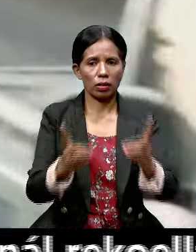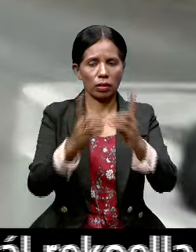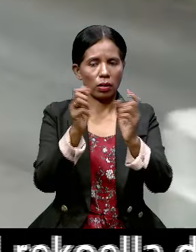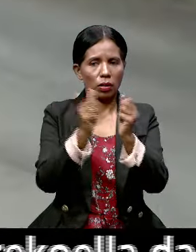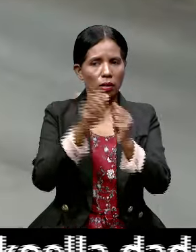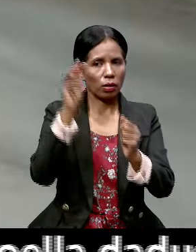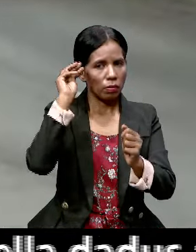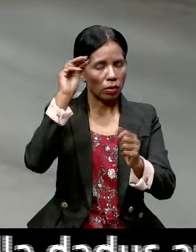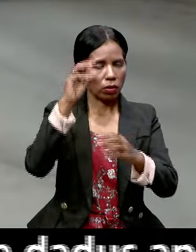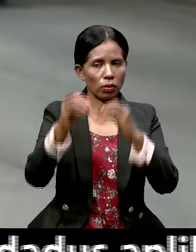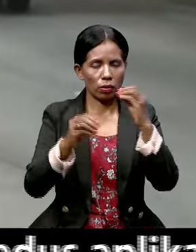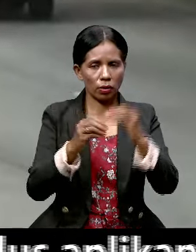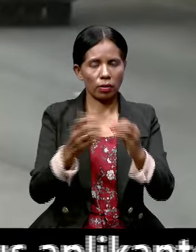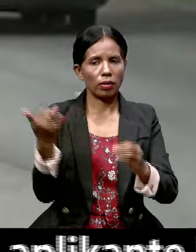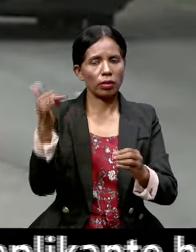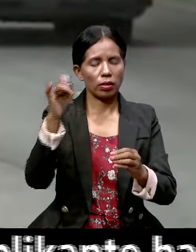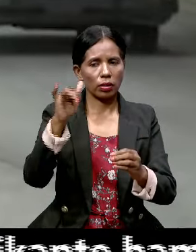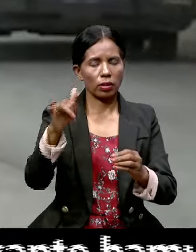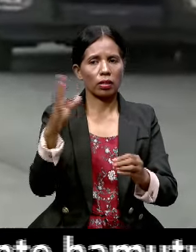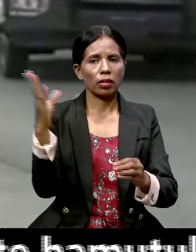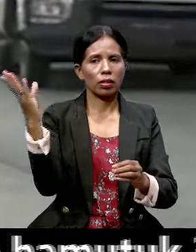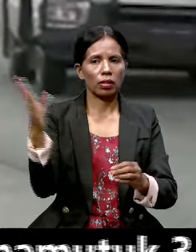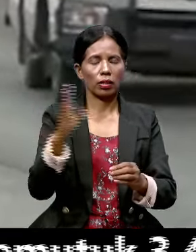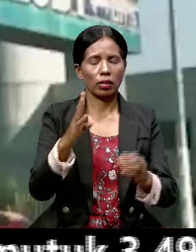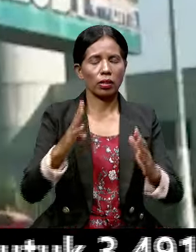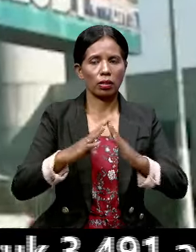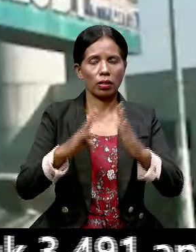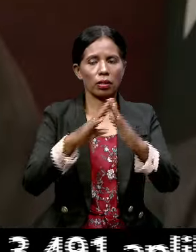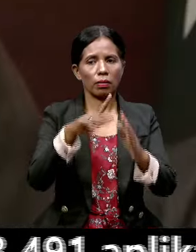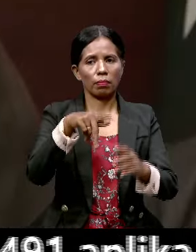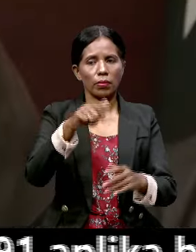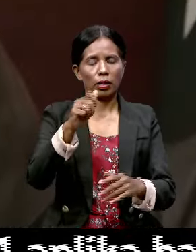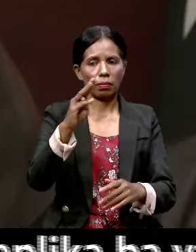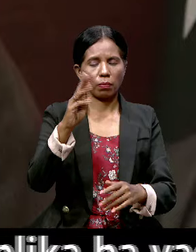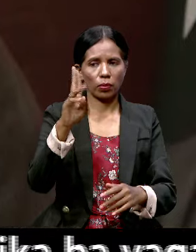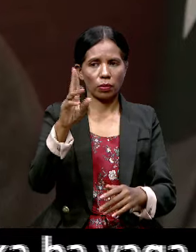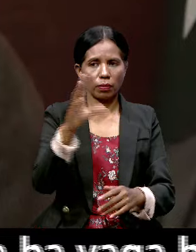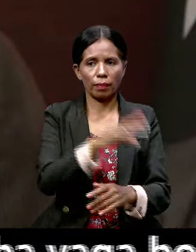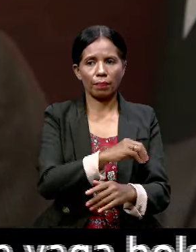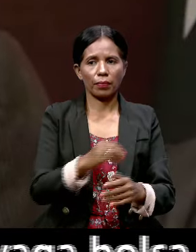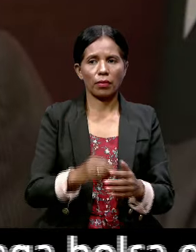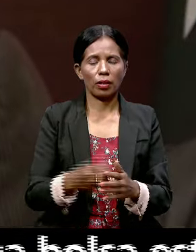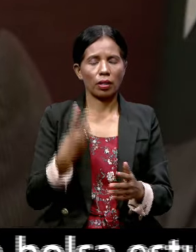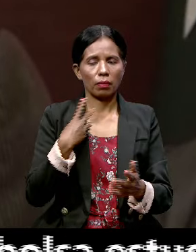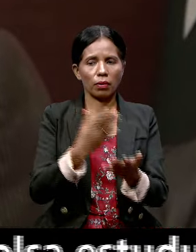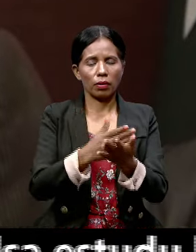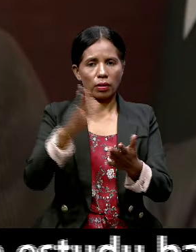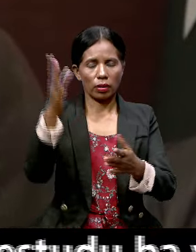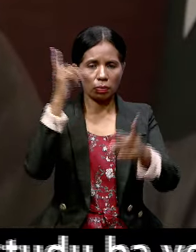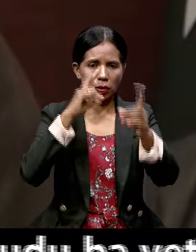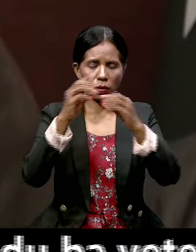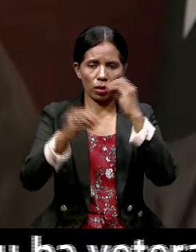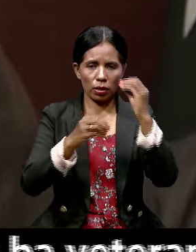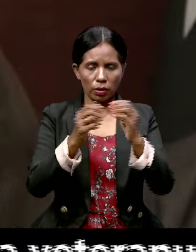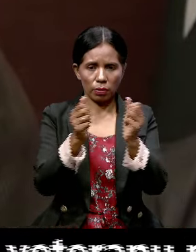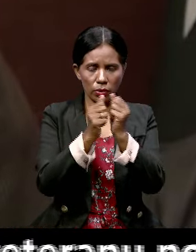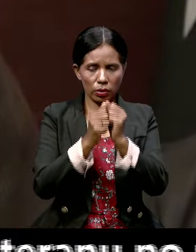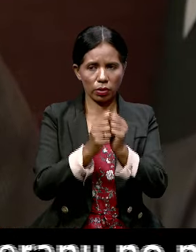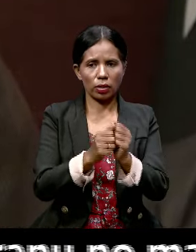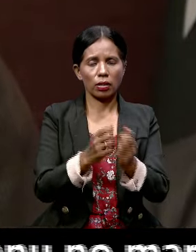ministro relação exterior Sina e a capital Papua Nova Guiné. We engage in conversation to... Ami koli hamutu kodi